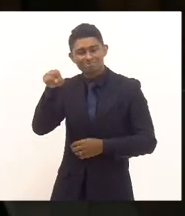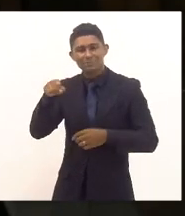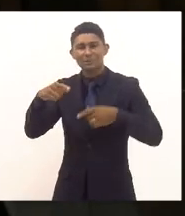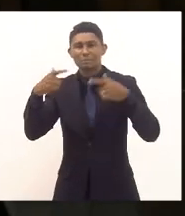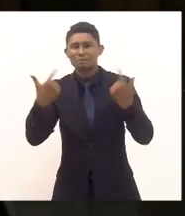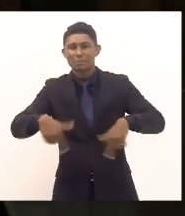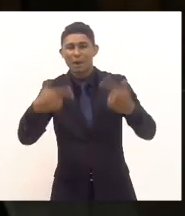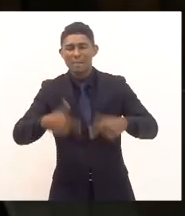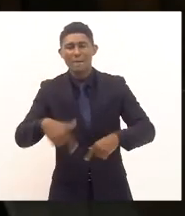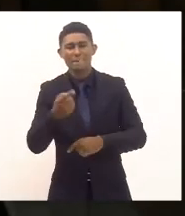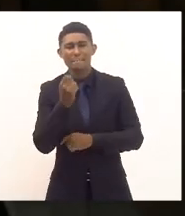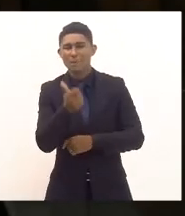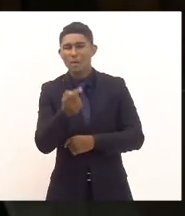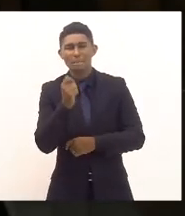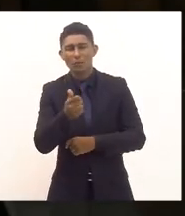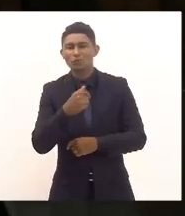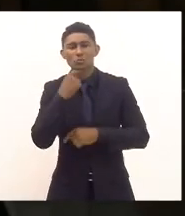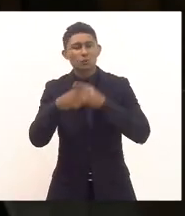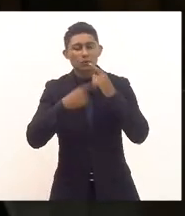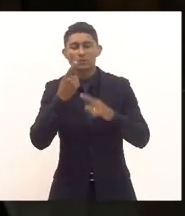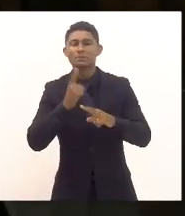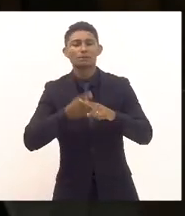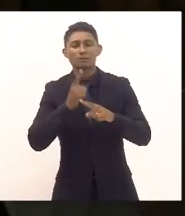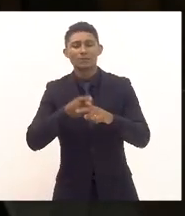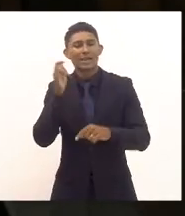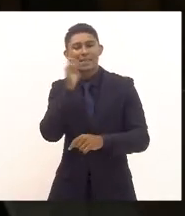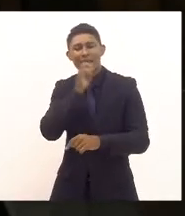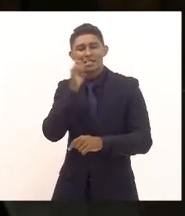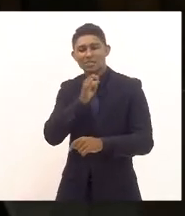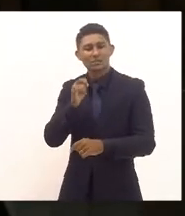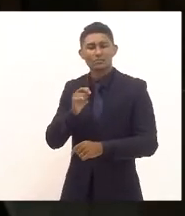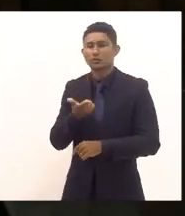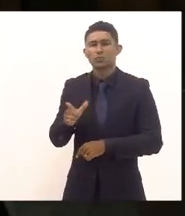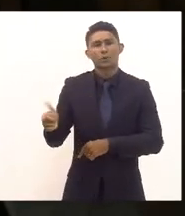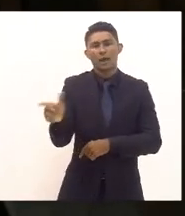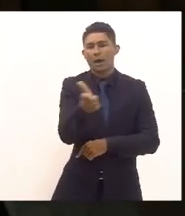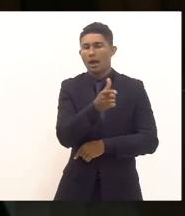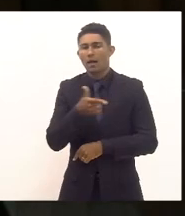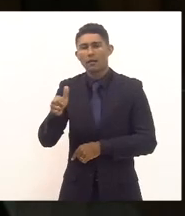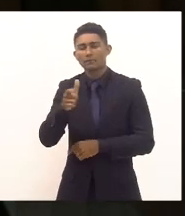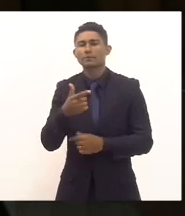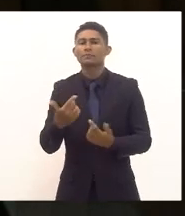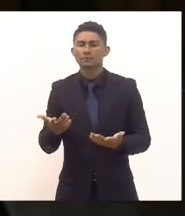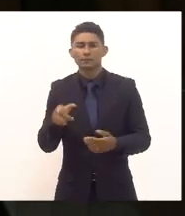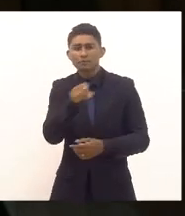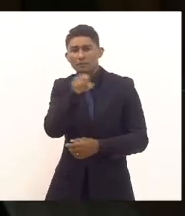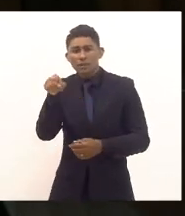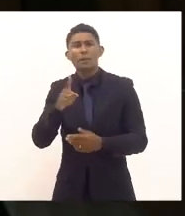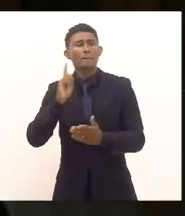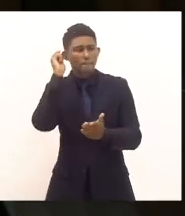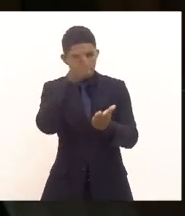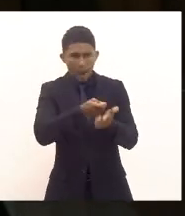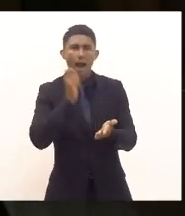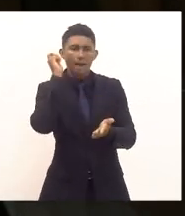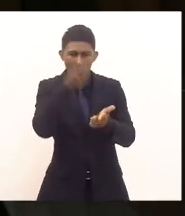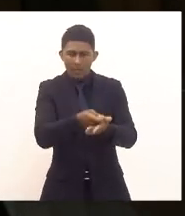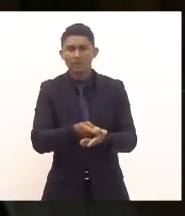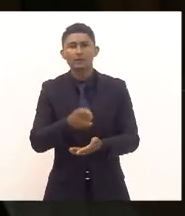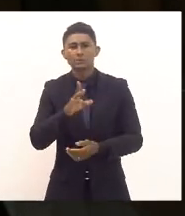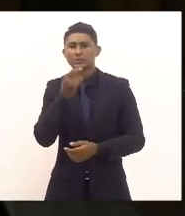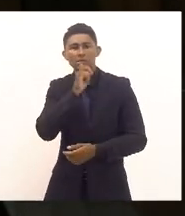emprego do que poderiam gerar porque não tenha energia suficiente nem a demanda contratada e muito menos a